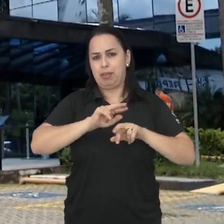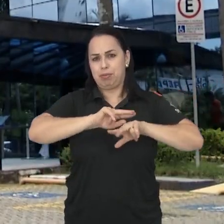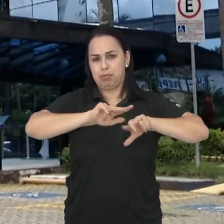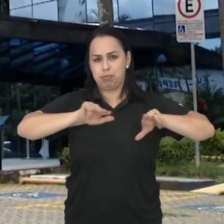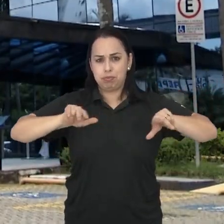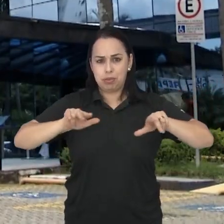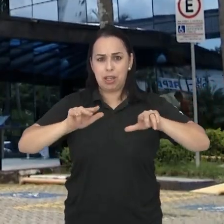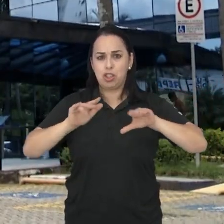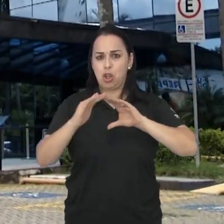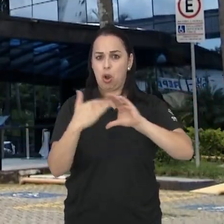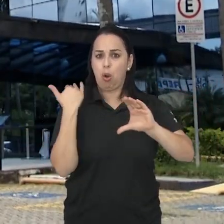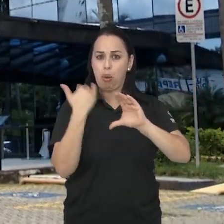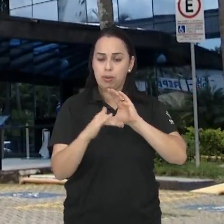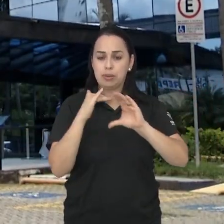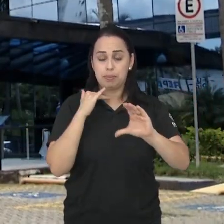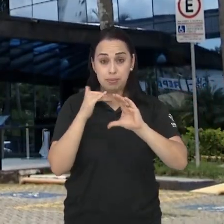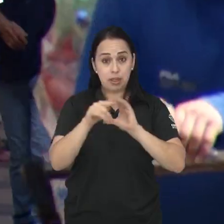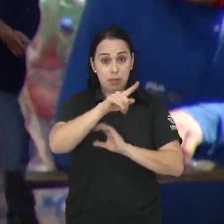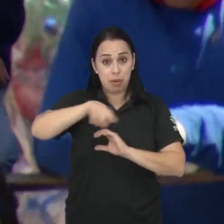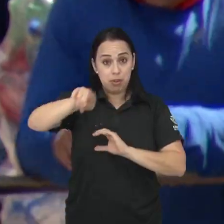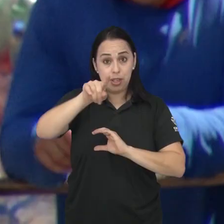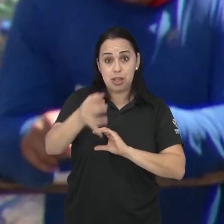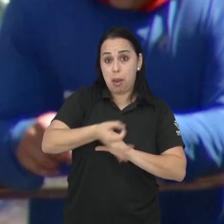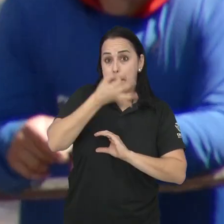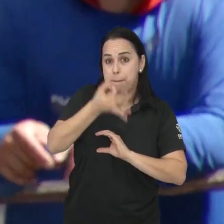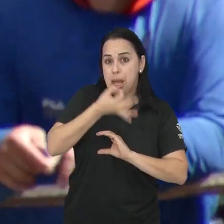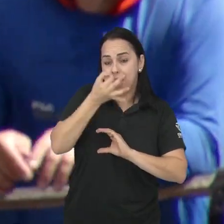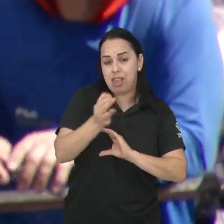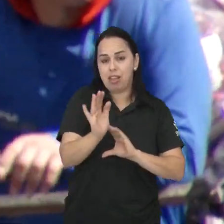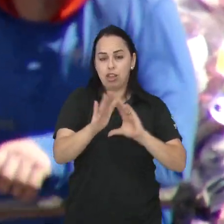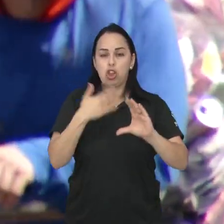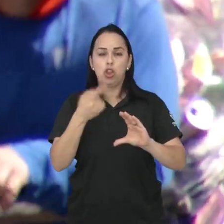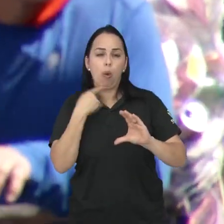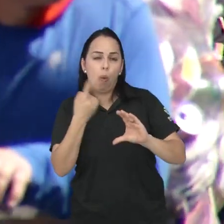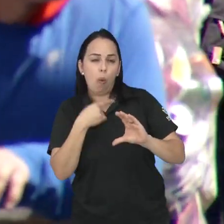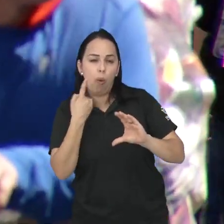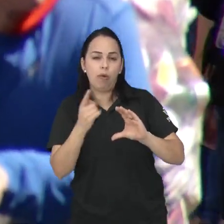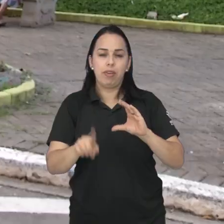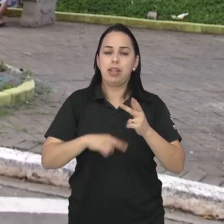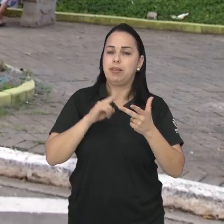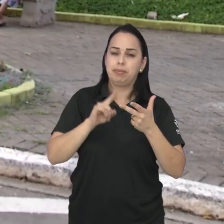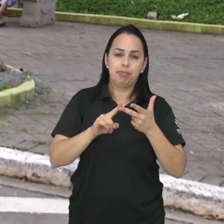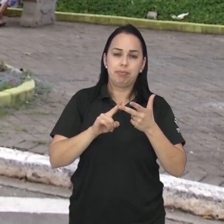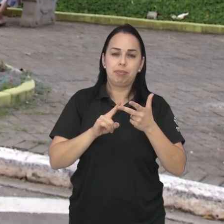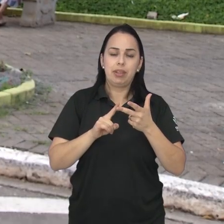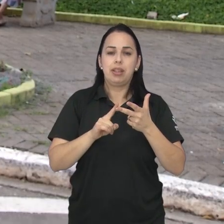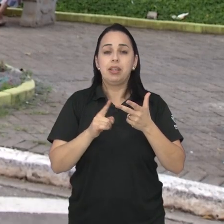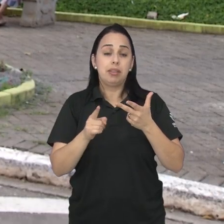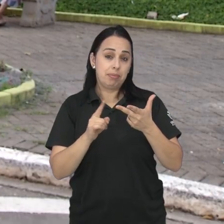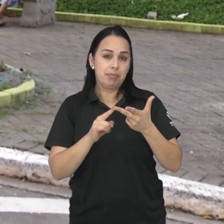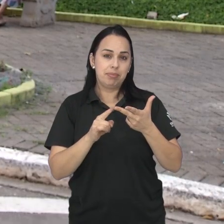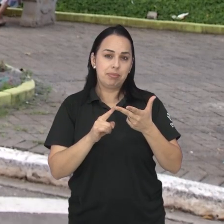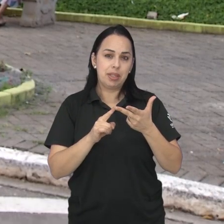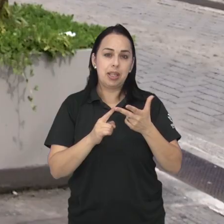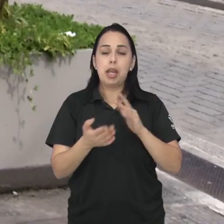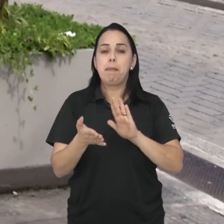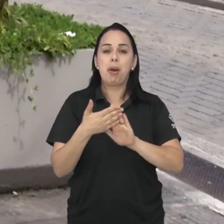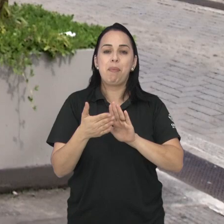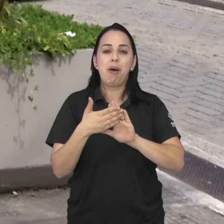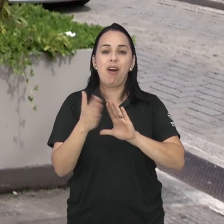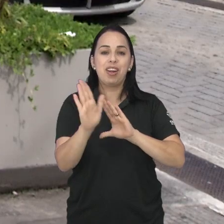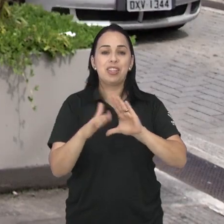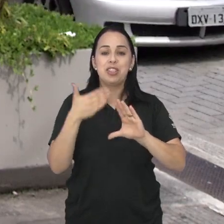disponibiliza diversos canais de comunicação para que os moradores encaminhem dúvidas, sugestões de serviços